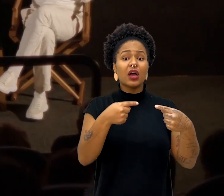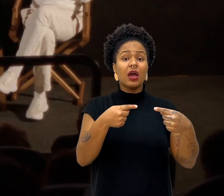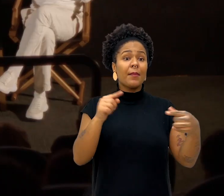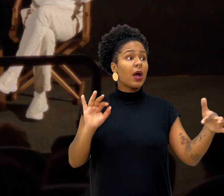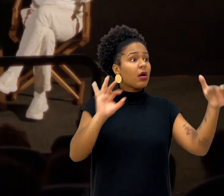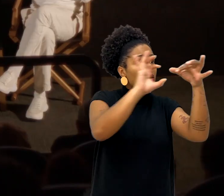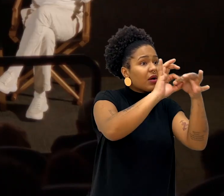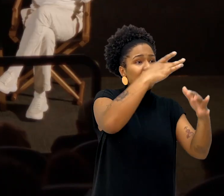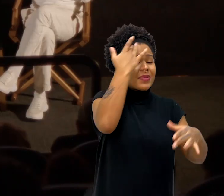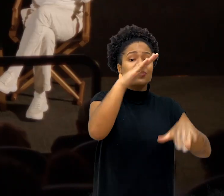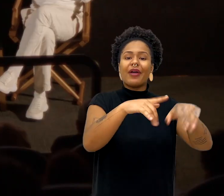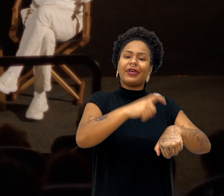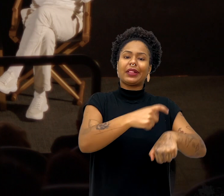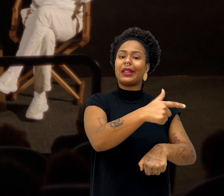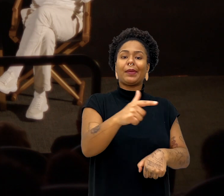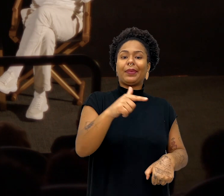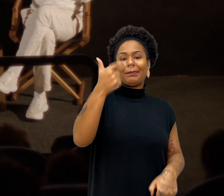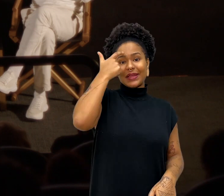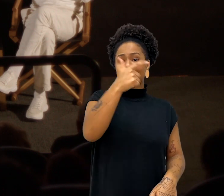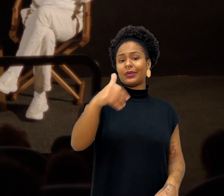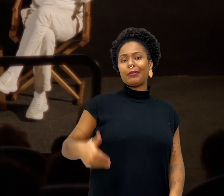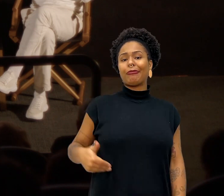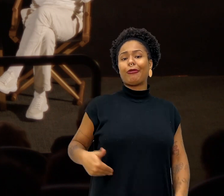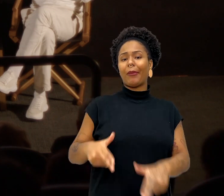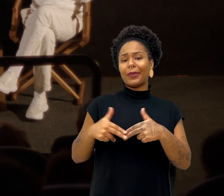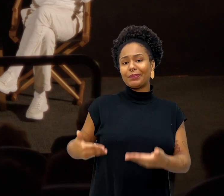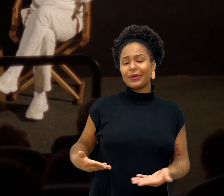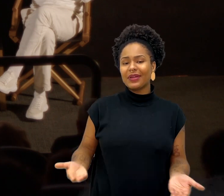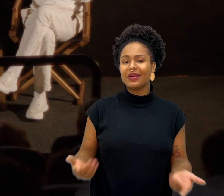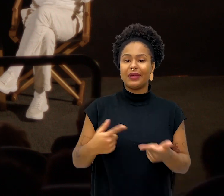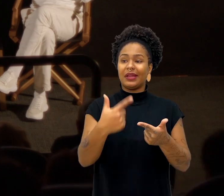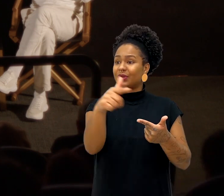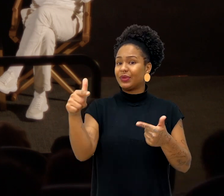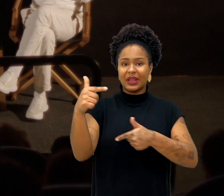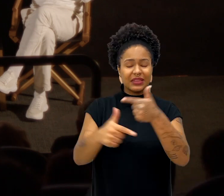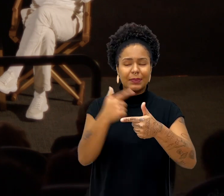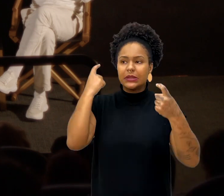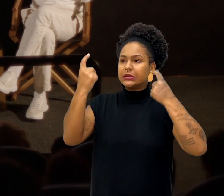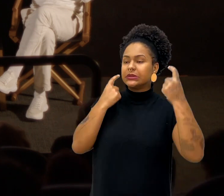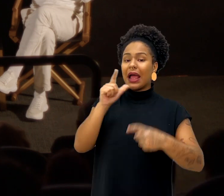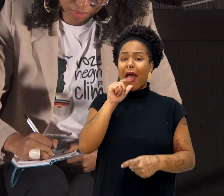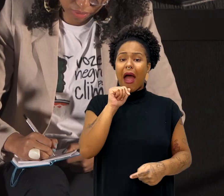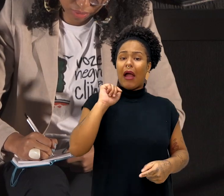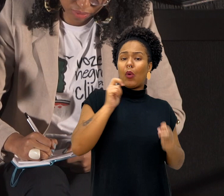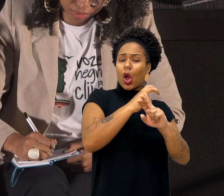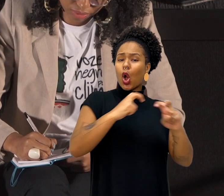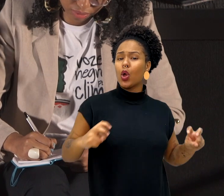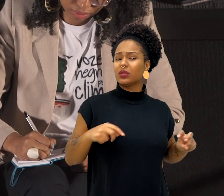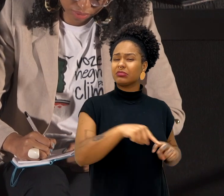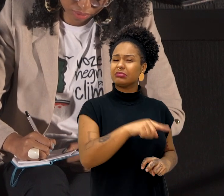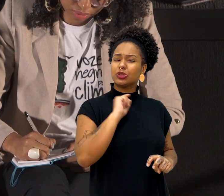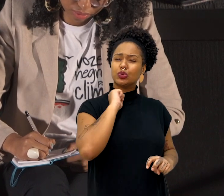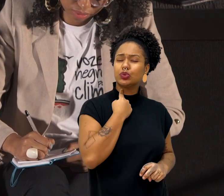povo que não está podendo pensar muitas vezes porque está com fome, né? Porque está sem trabalho, está bebendo água